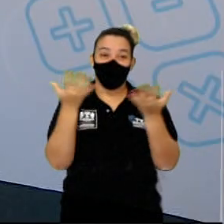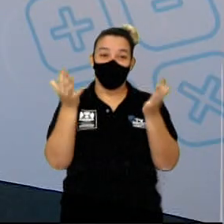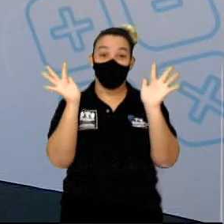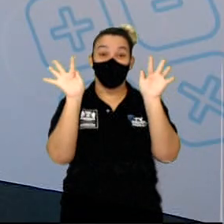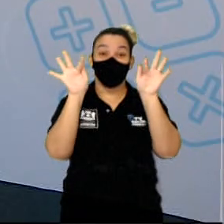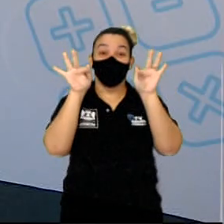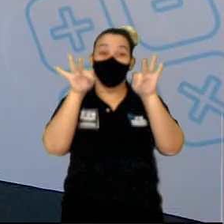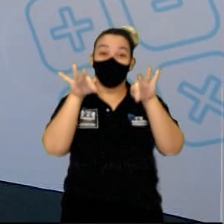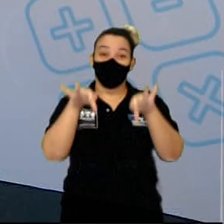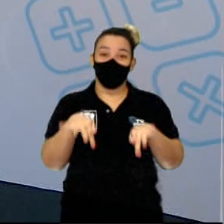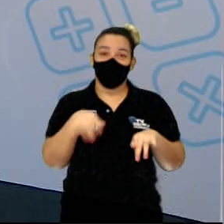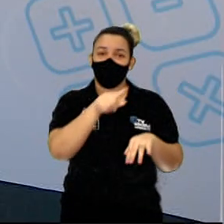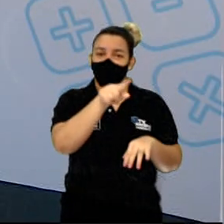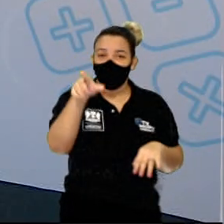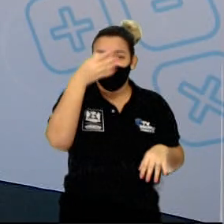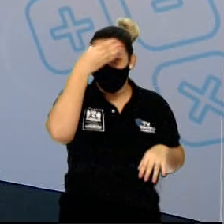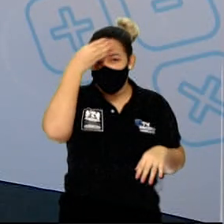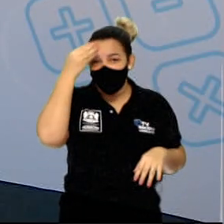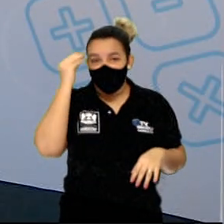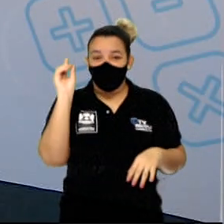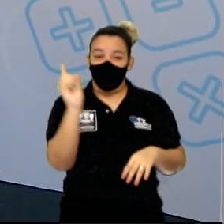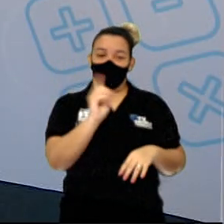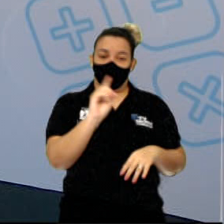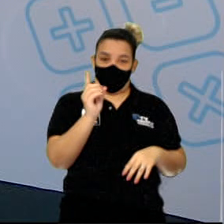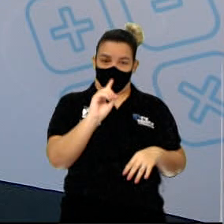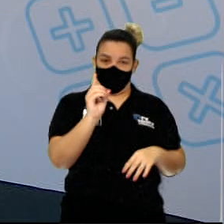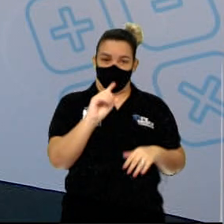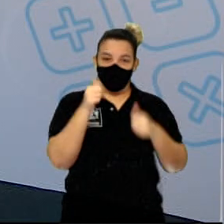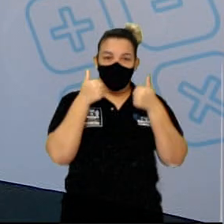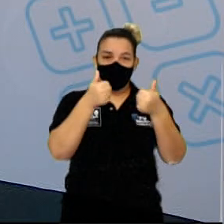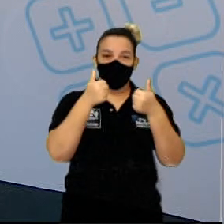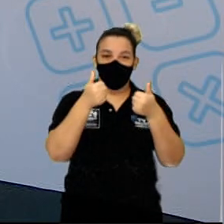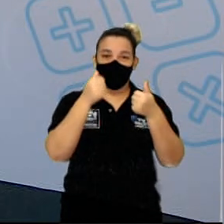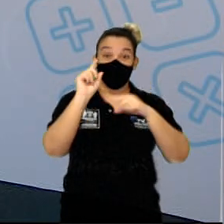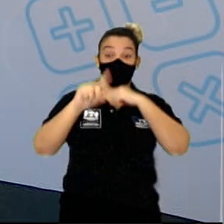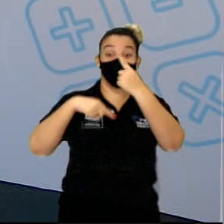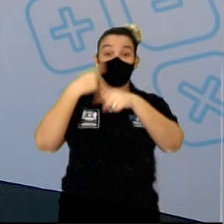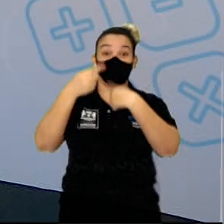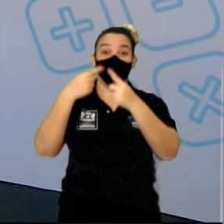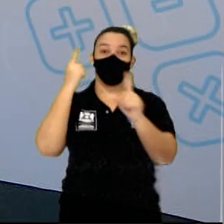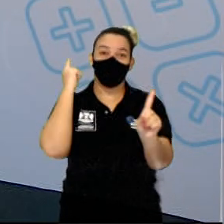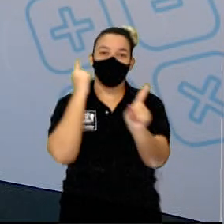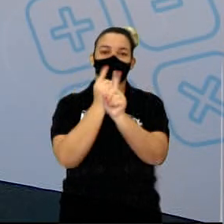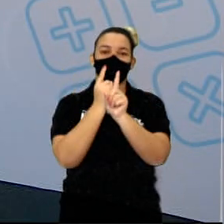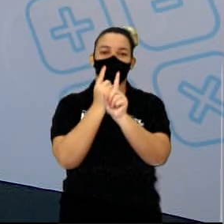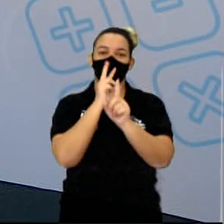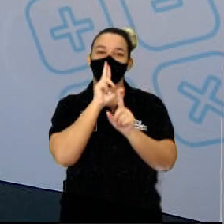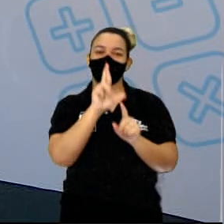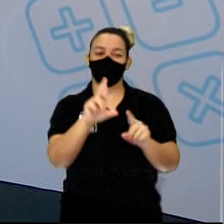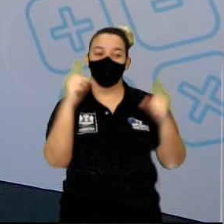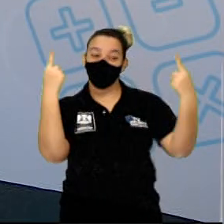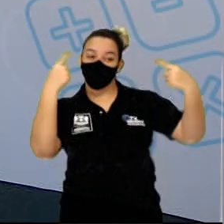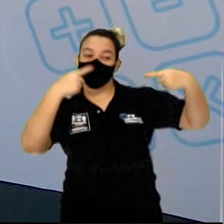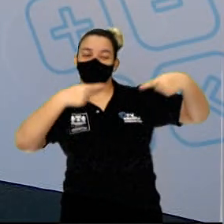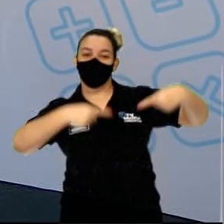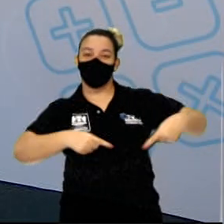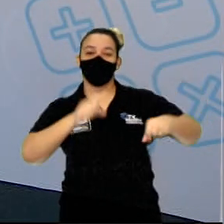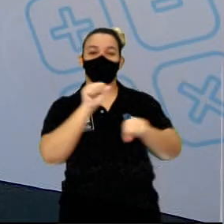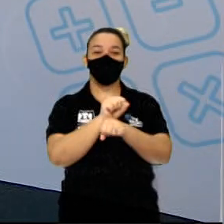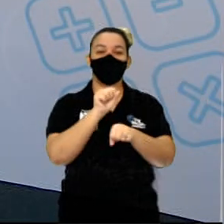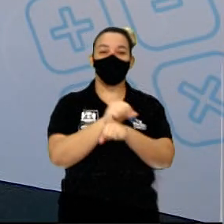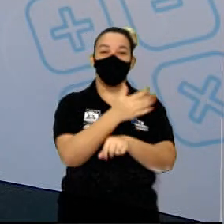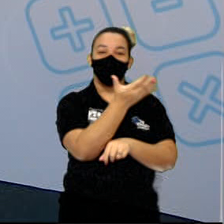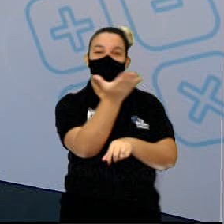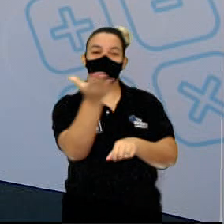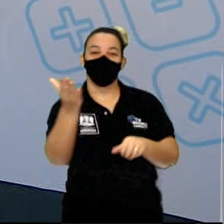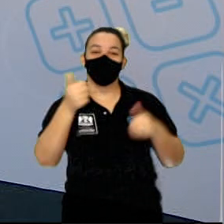aula, mas não se esqueça de nos acompanhar nas outras aulas que nós vamos responder aí a esse desafio. Eu espero que vocês continuem